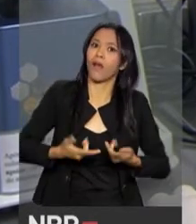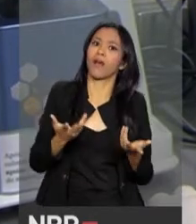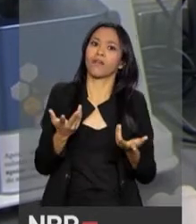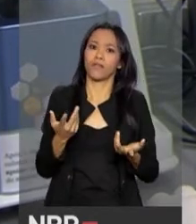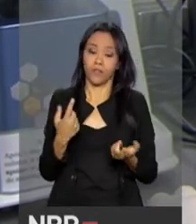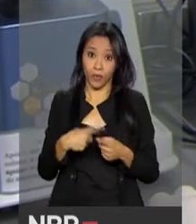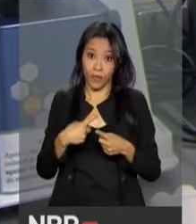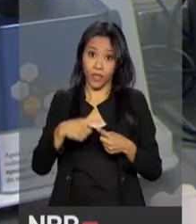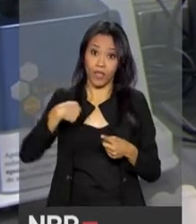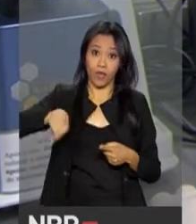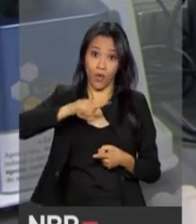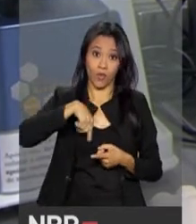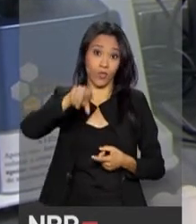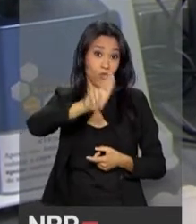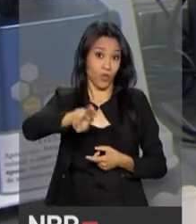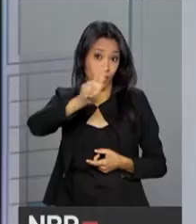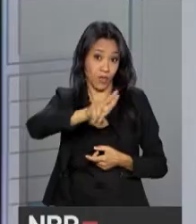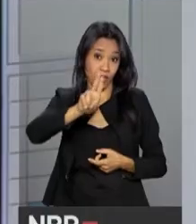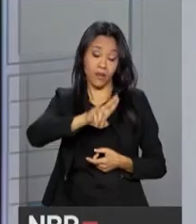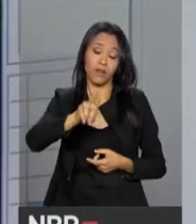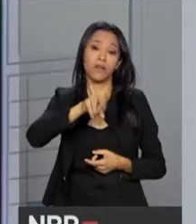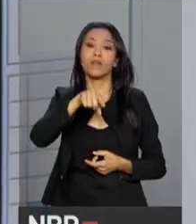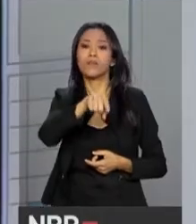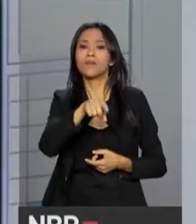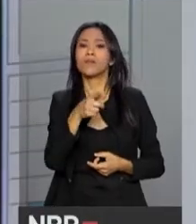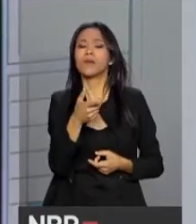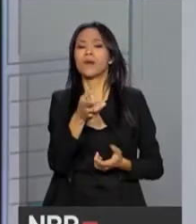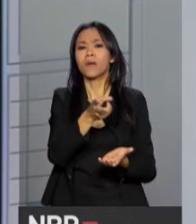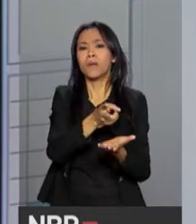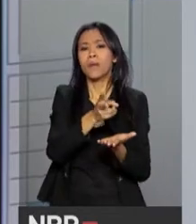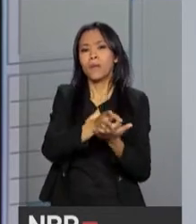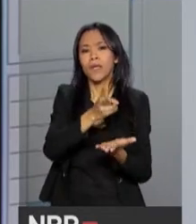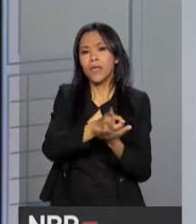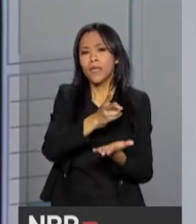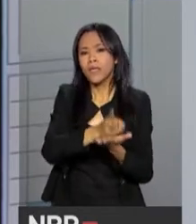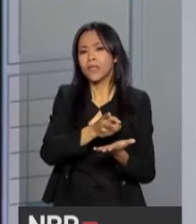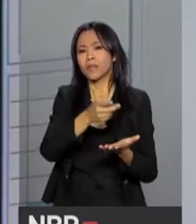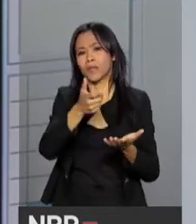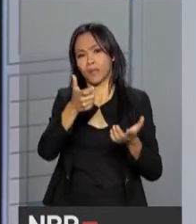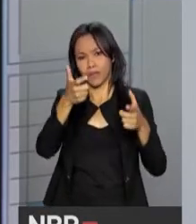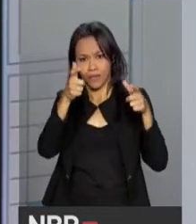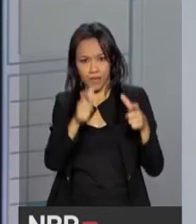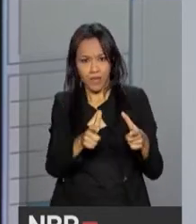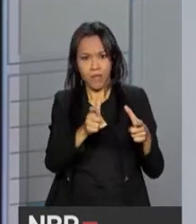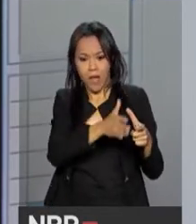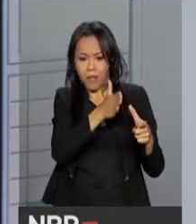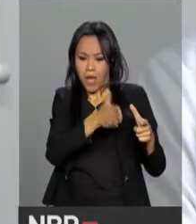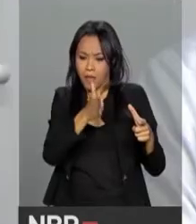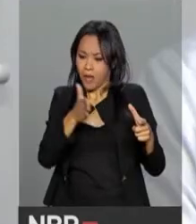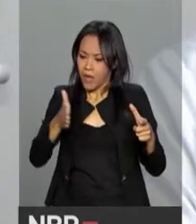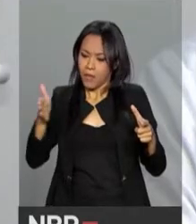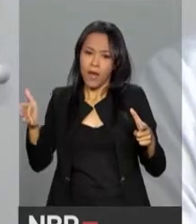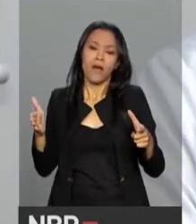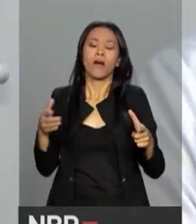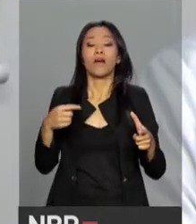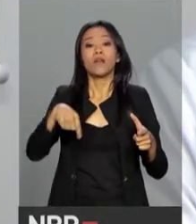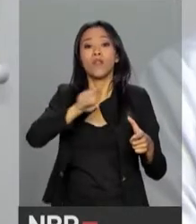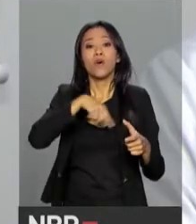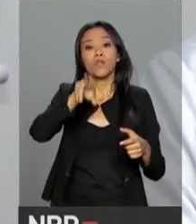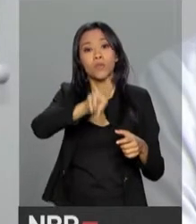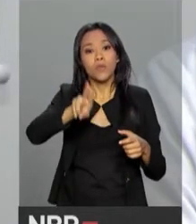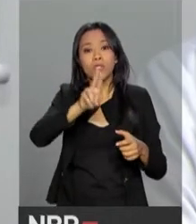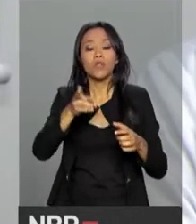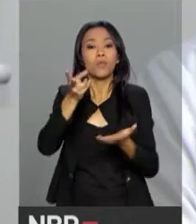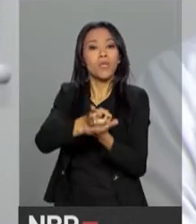quem está usando o mesmo ambiente para processar em momentos diferentes mas a gente está usando meio ambiente está usando a mesma